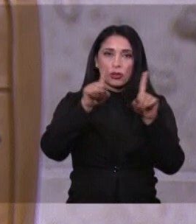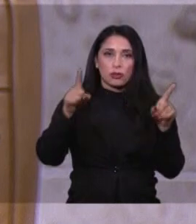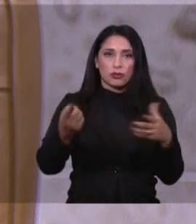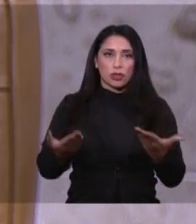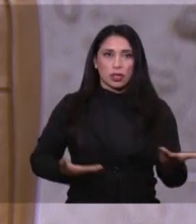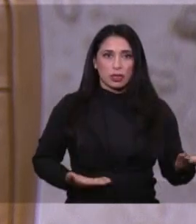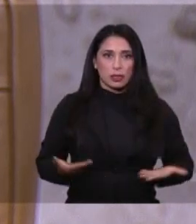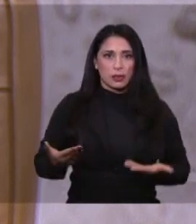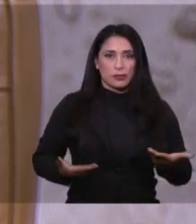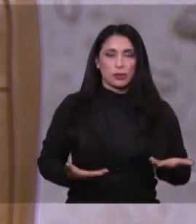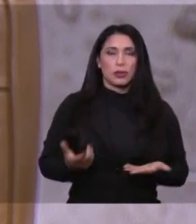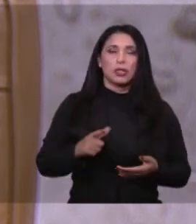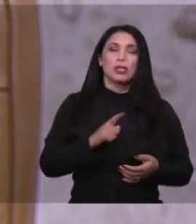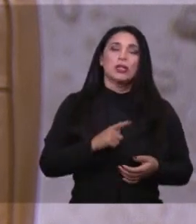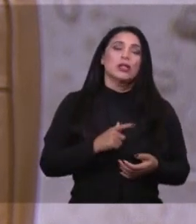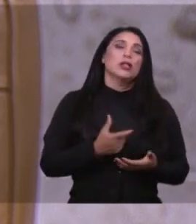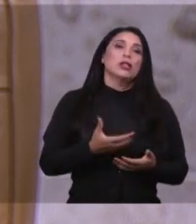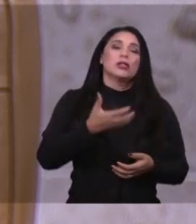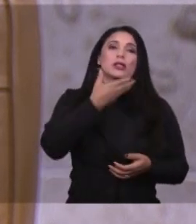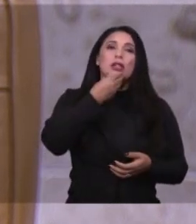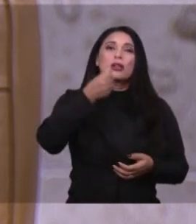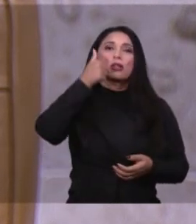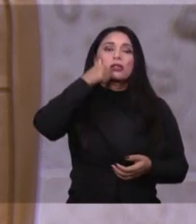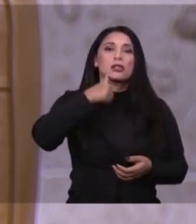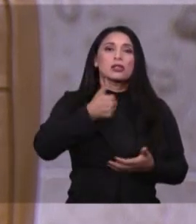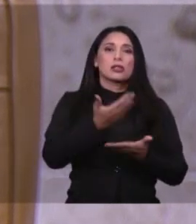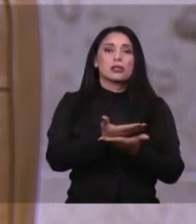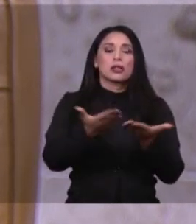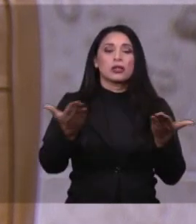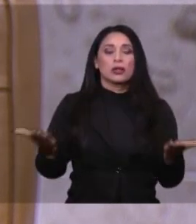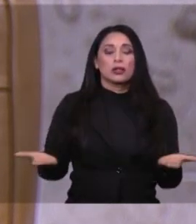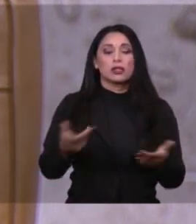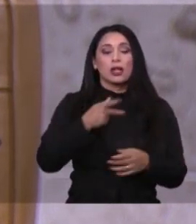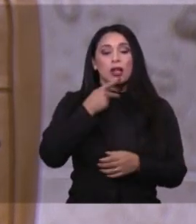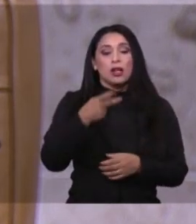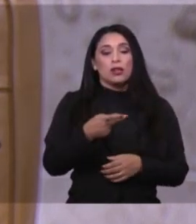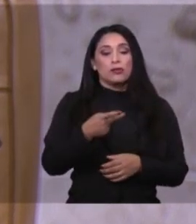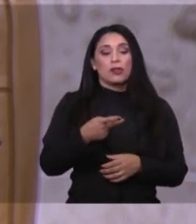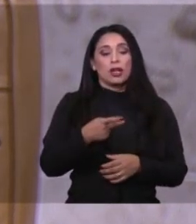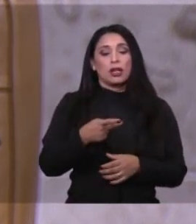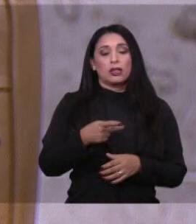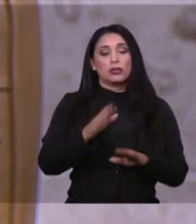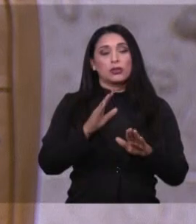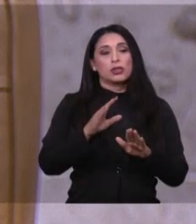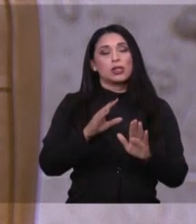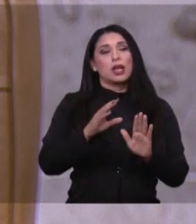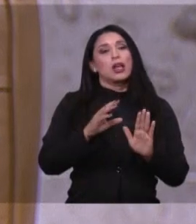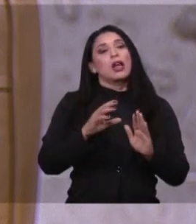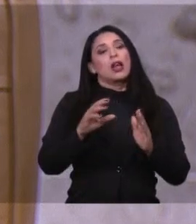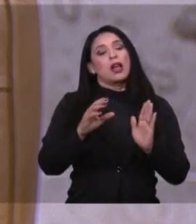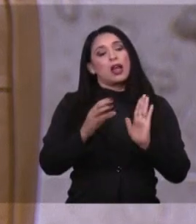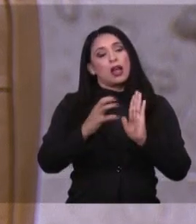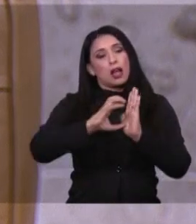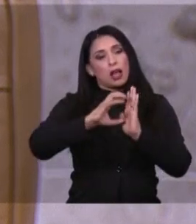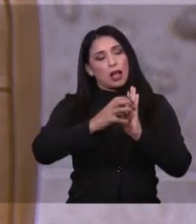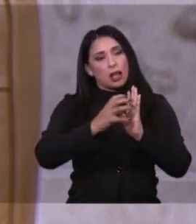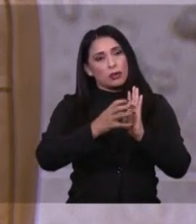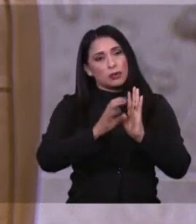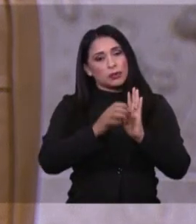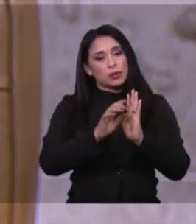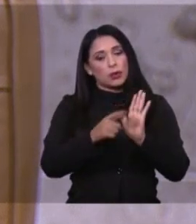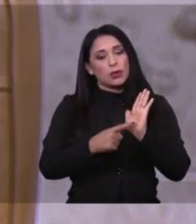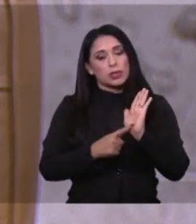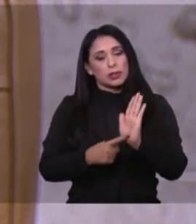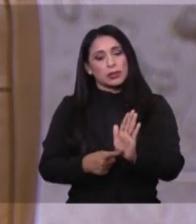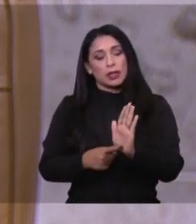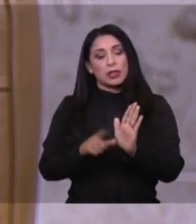servidores. Senhoras e senhores, importa enaltecer a iniciativa dos autores e, bem assim, a sensibilidade